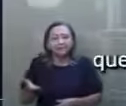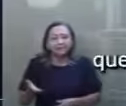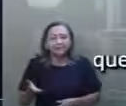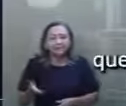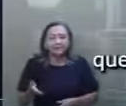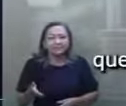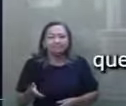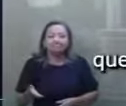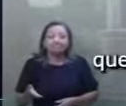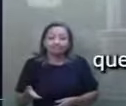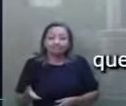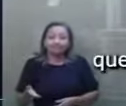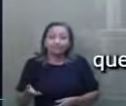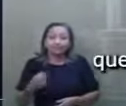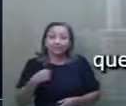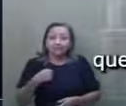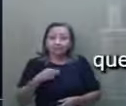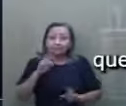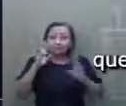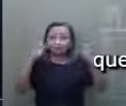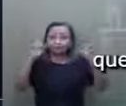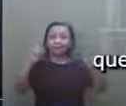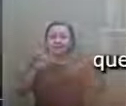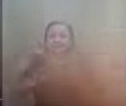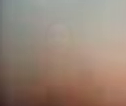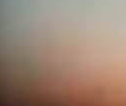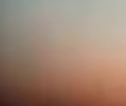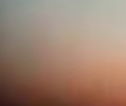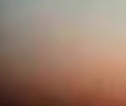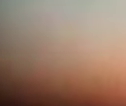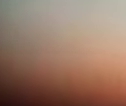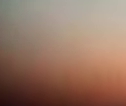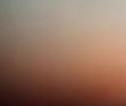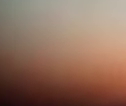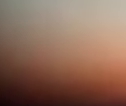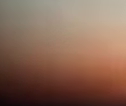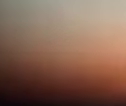que reina e tem que reinar a democracia.